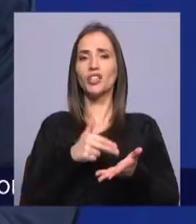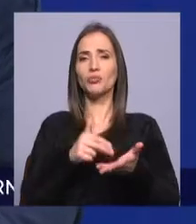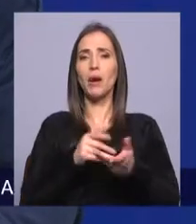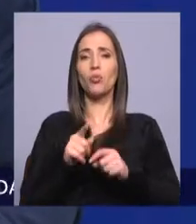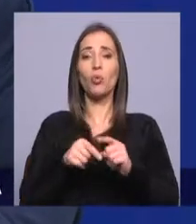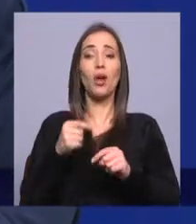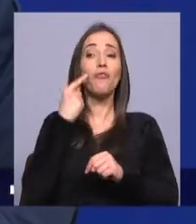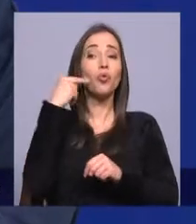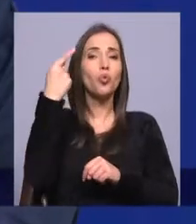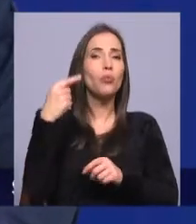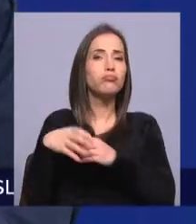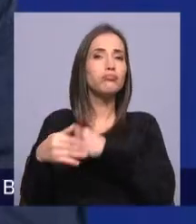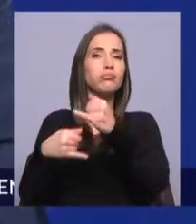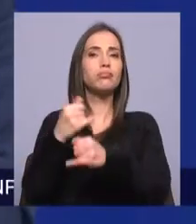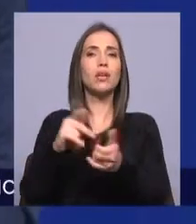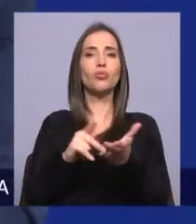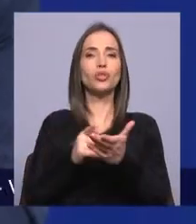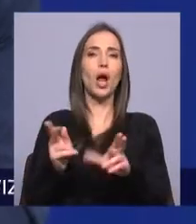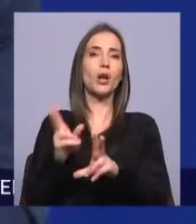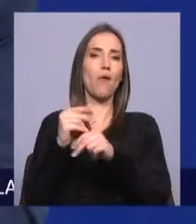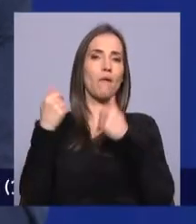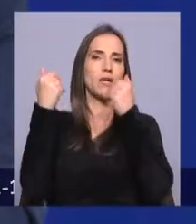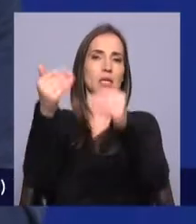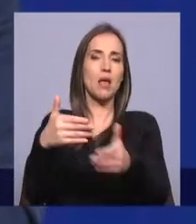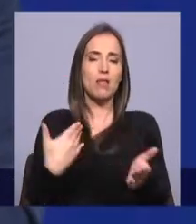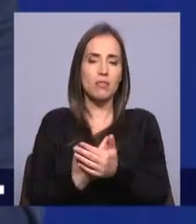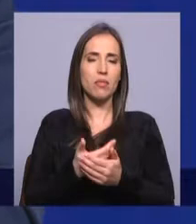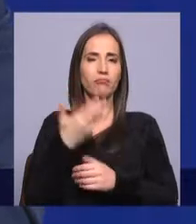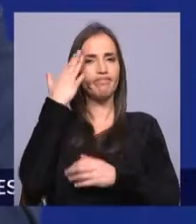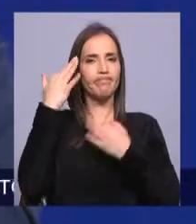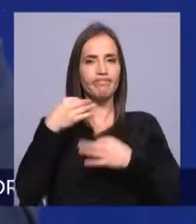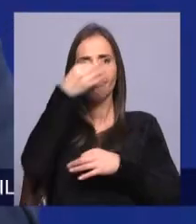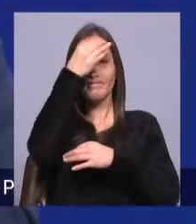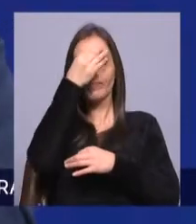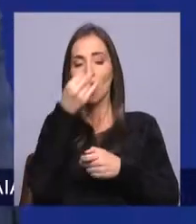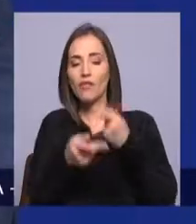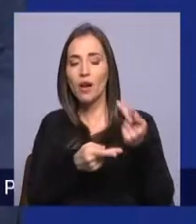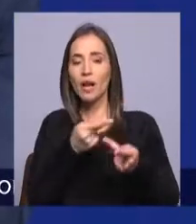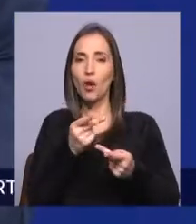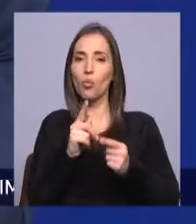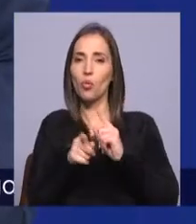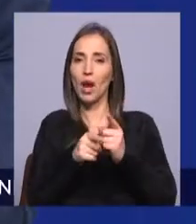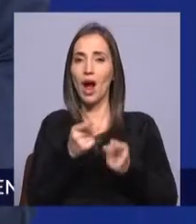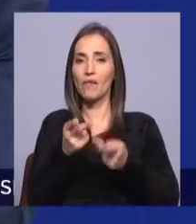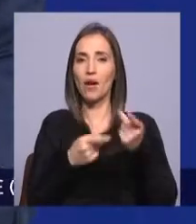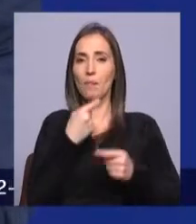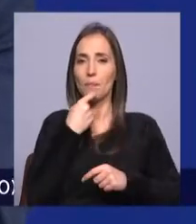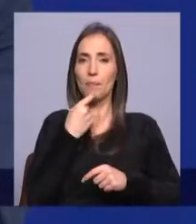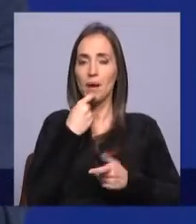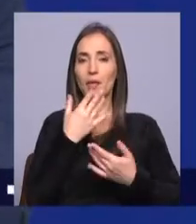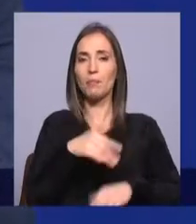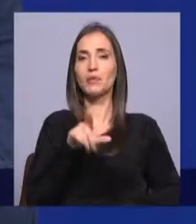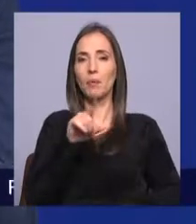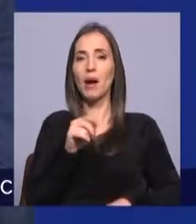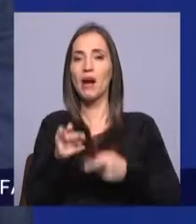vindouras, de tecnologia vindoura que fosse muito mais potente, muito mais precisa, a analisar o quê? Não só as rochas, mas também e